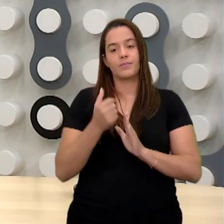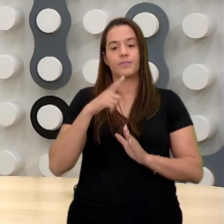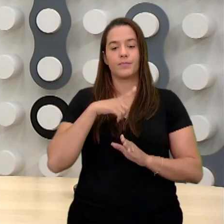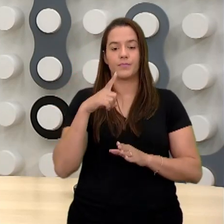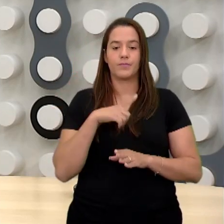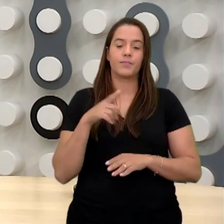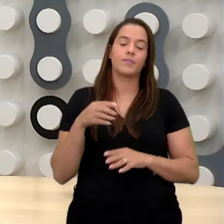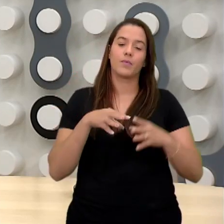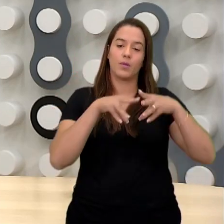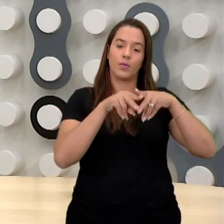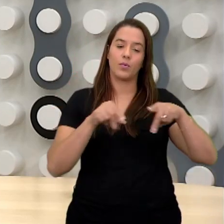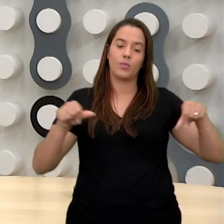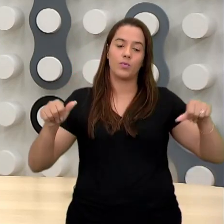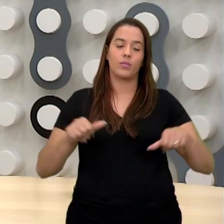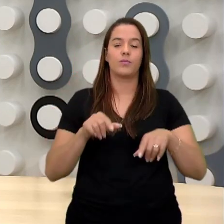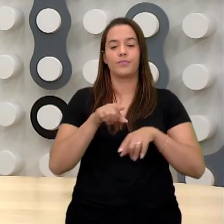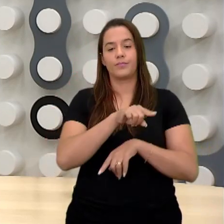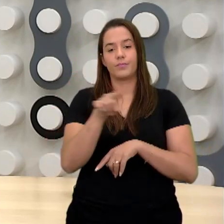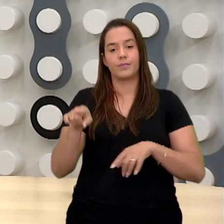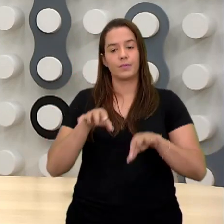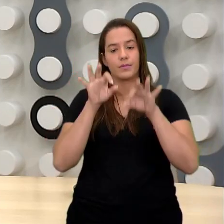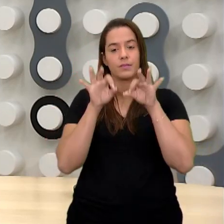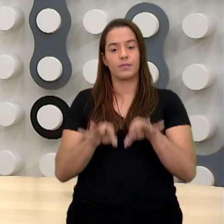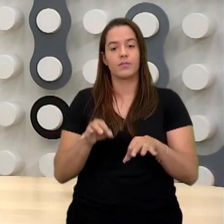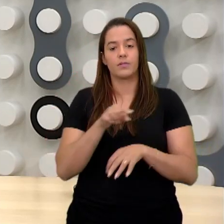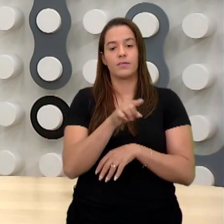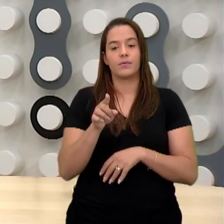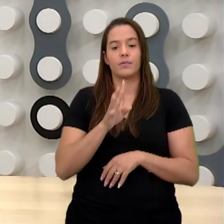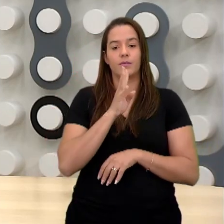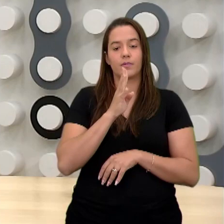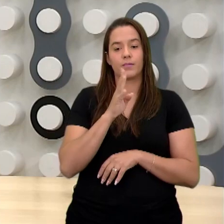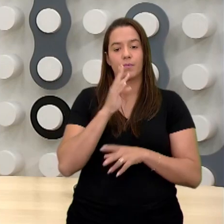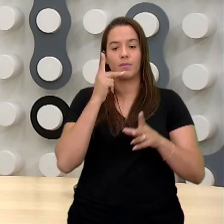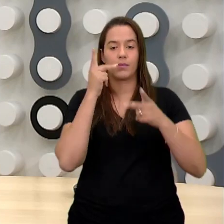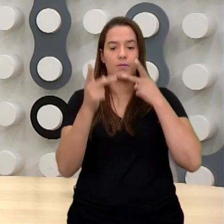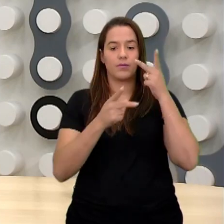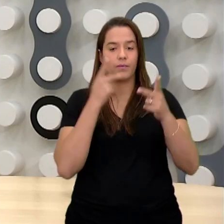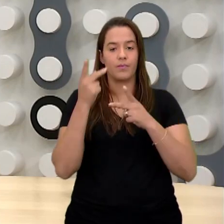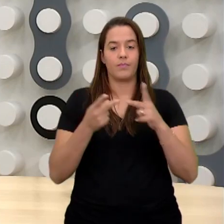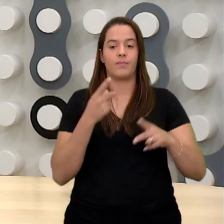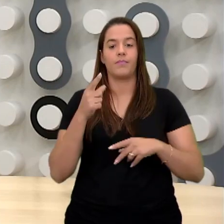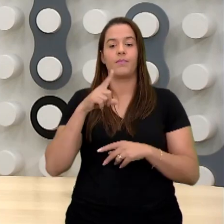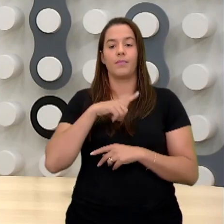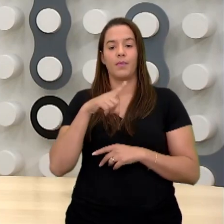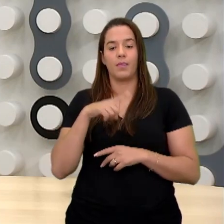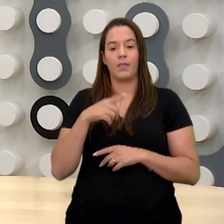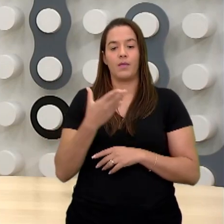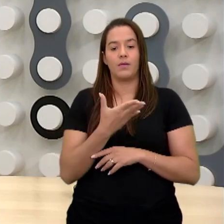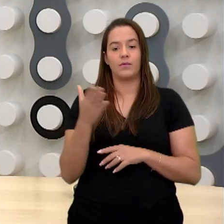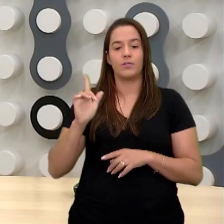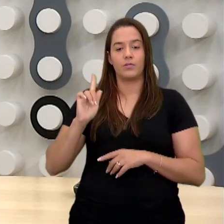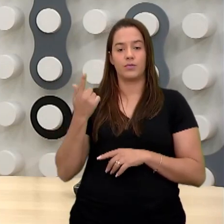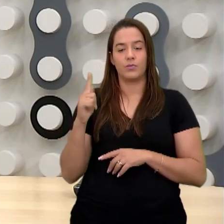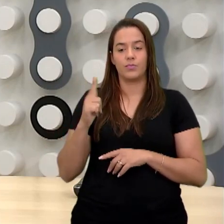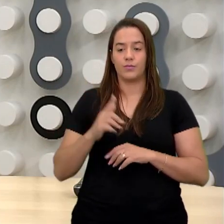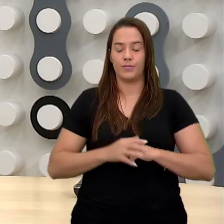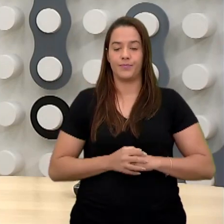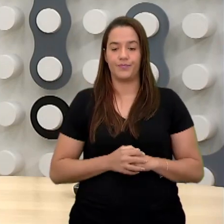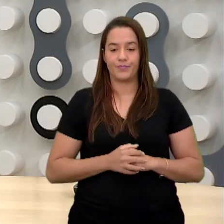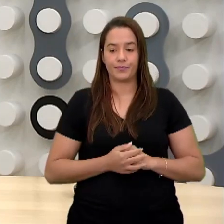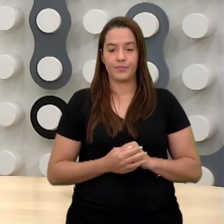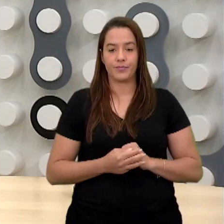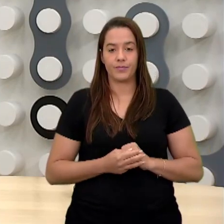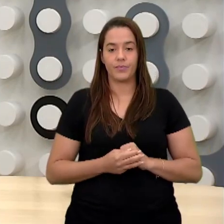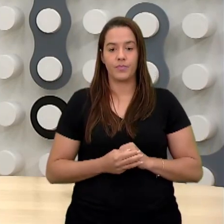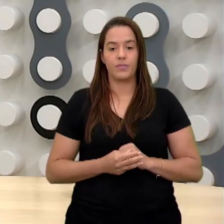solo, com certeza tem interesse aí, né, de falar sobre essa questão aí da geologia, tá certo? E